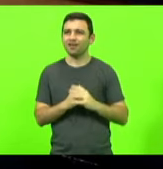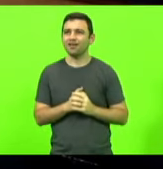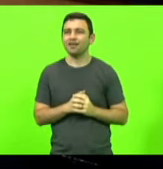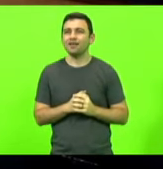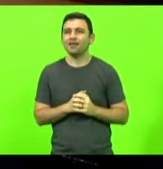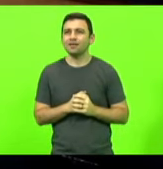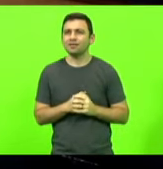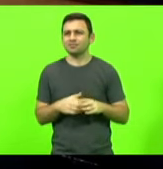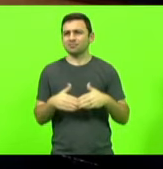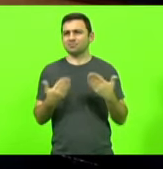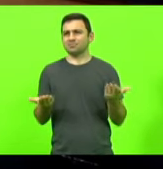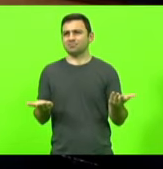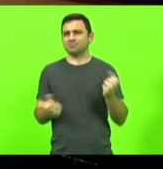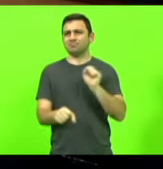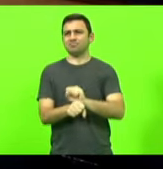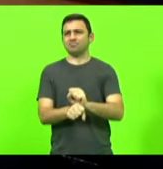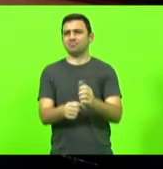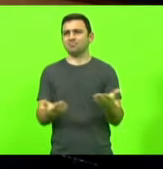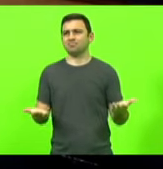Então, espera lá.